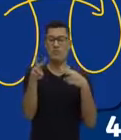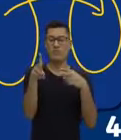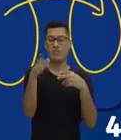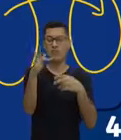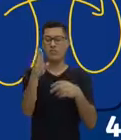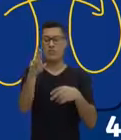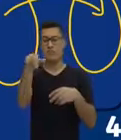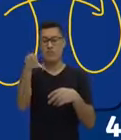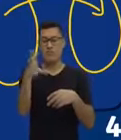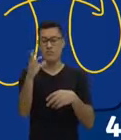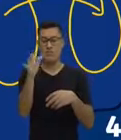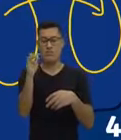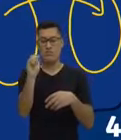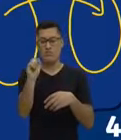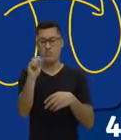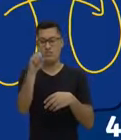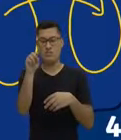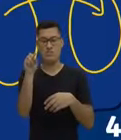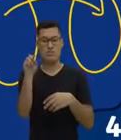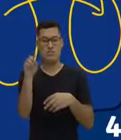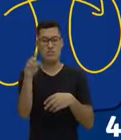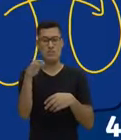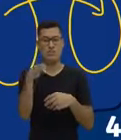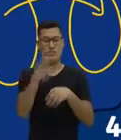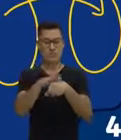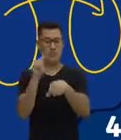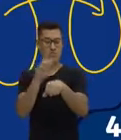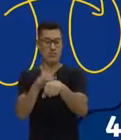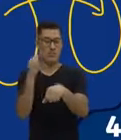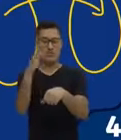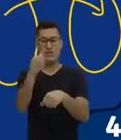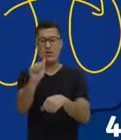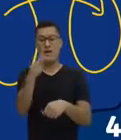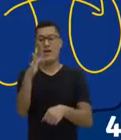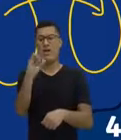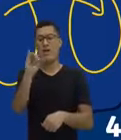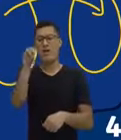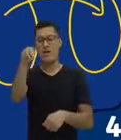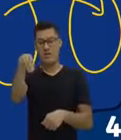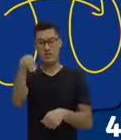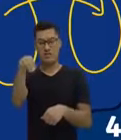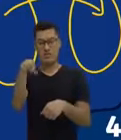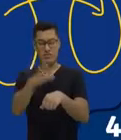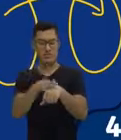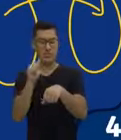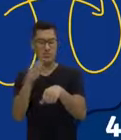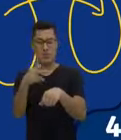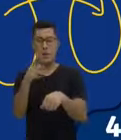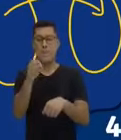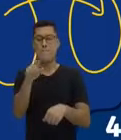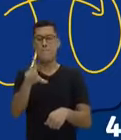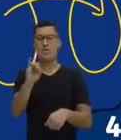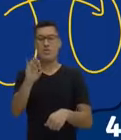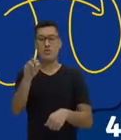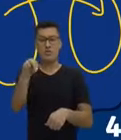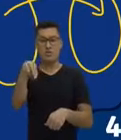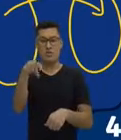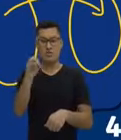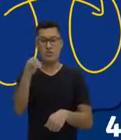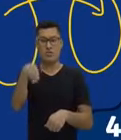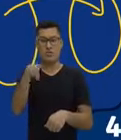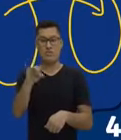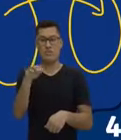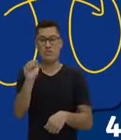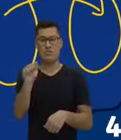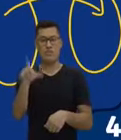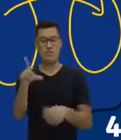1, aquela função ela vai ser chamada de função afim ou então função polinomial do primeiro grau. Vou escrever um exemplozinho